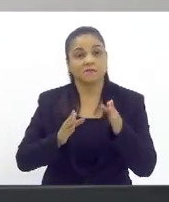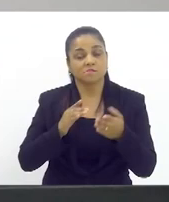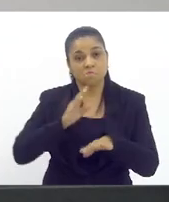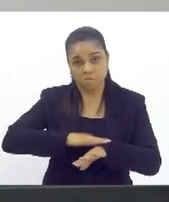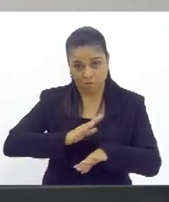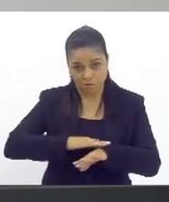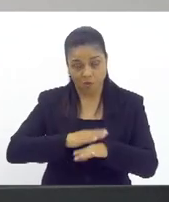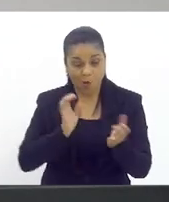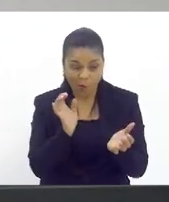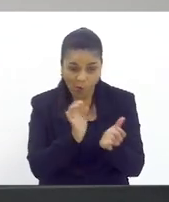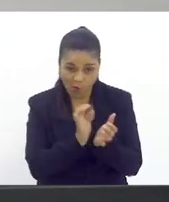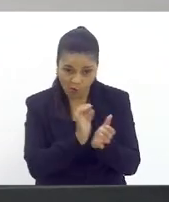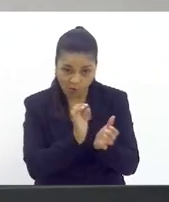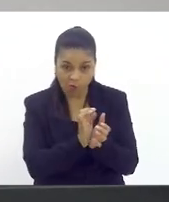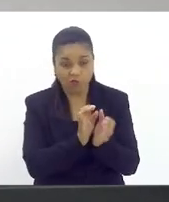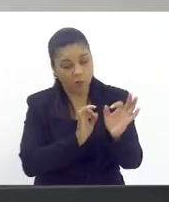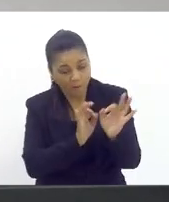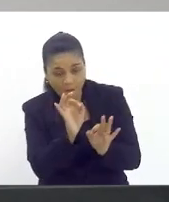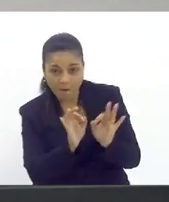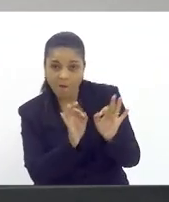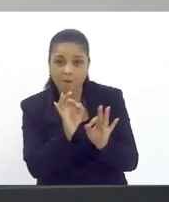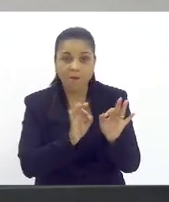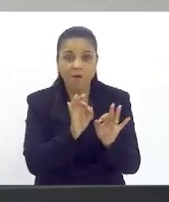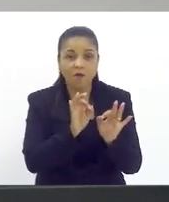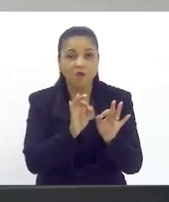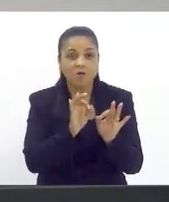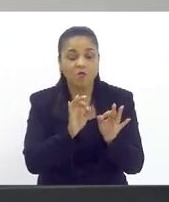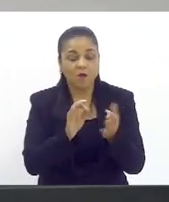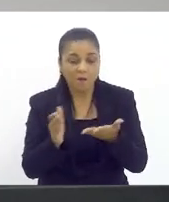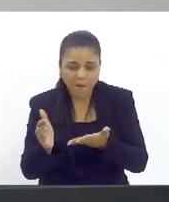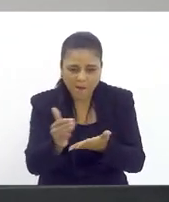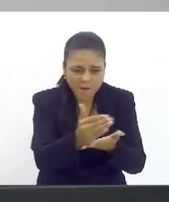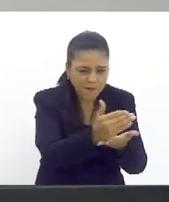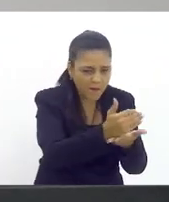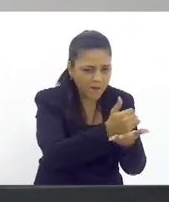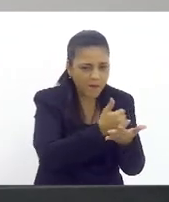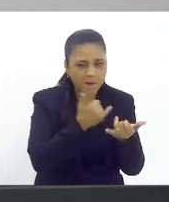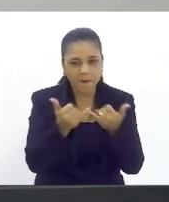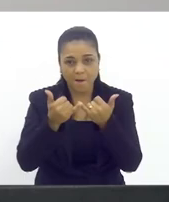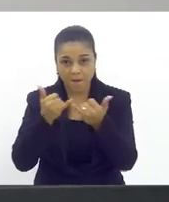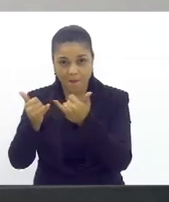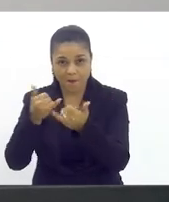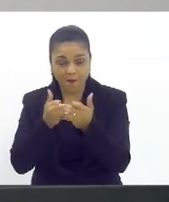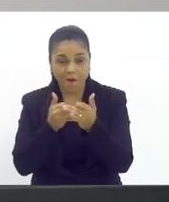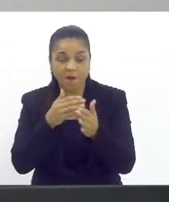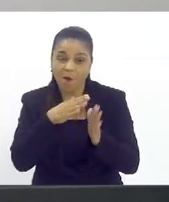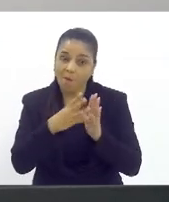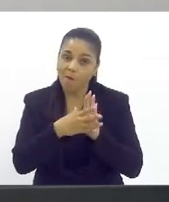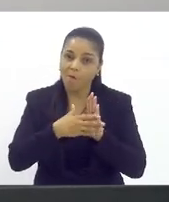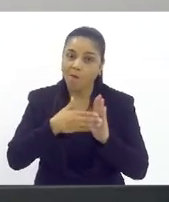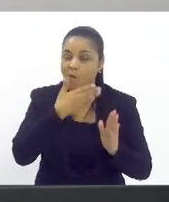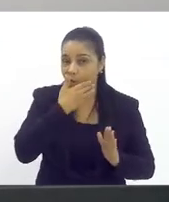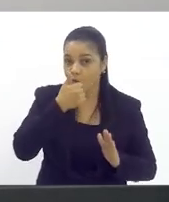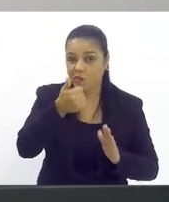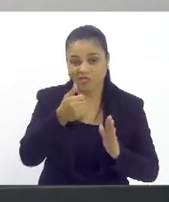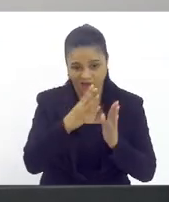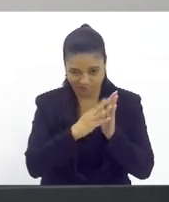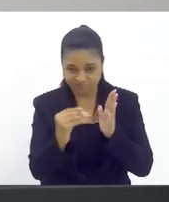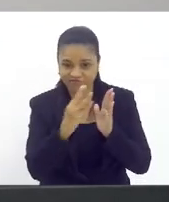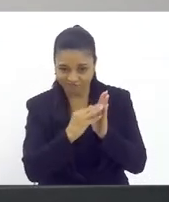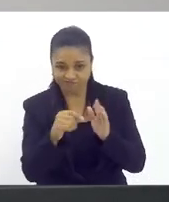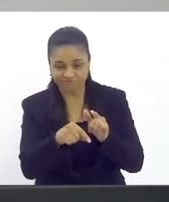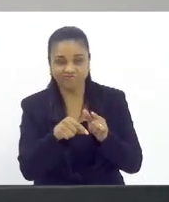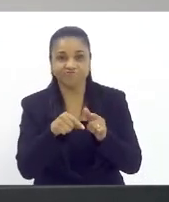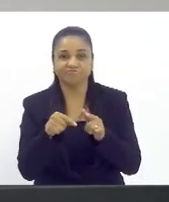a gente tá justamente fazendo uma um levantamento de modelos de plano de estar de restauração ecológica que foram